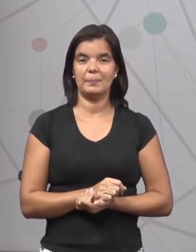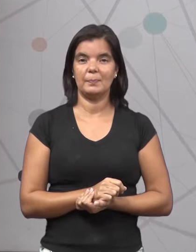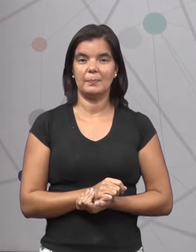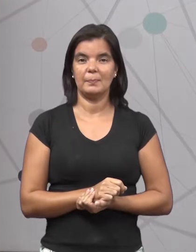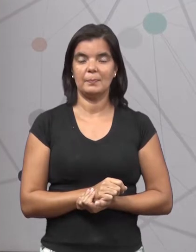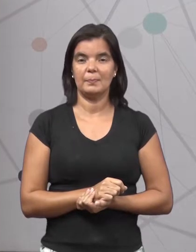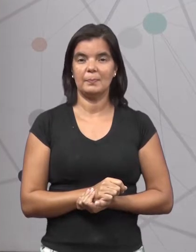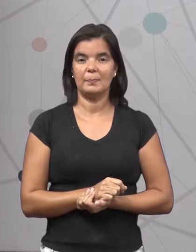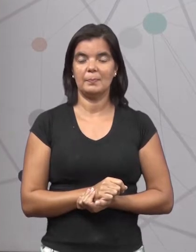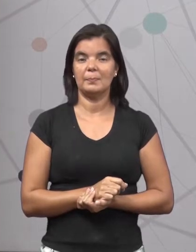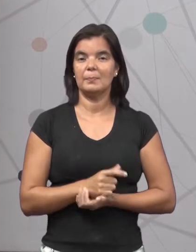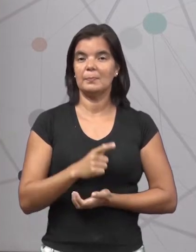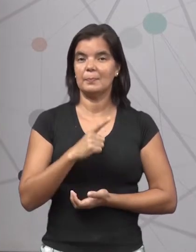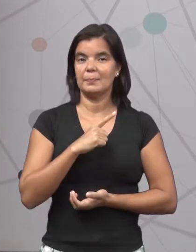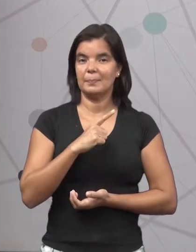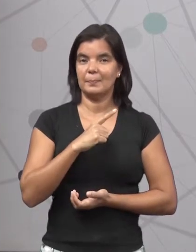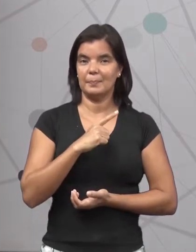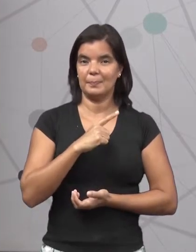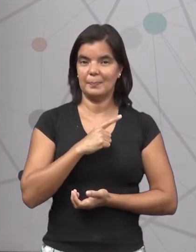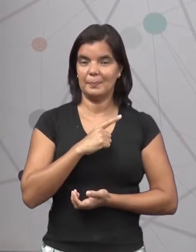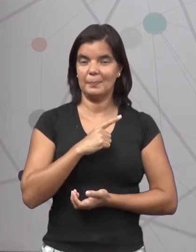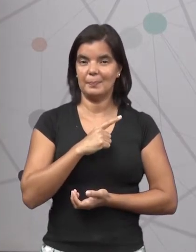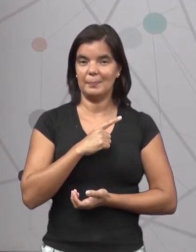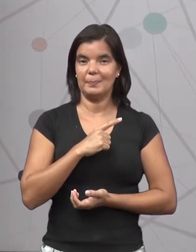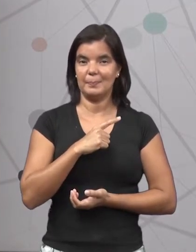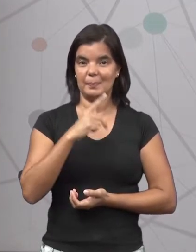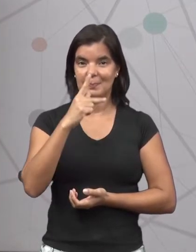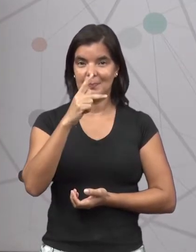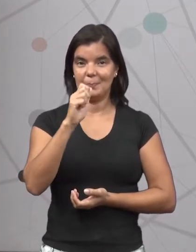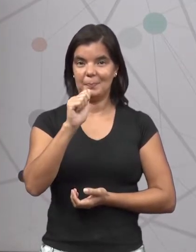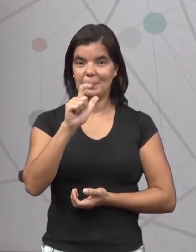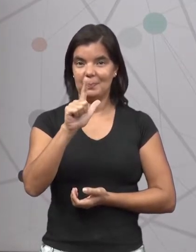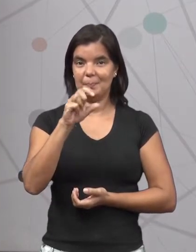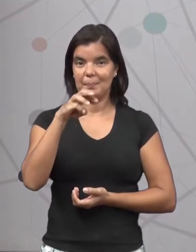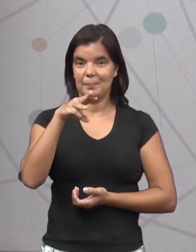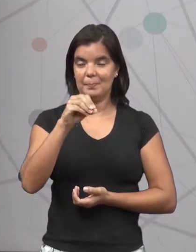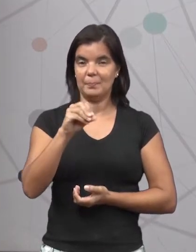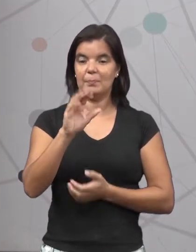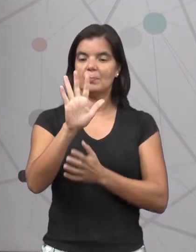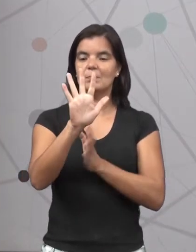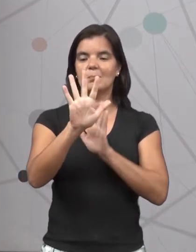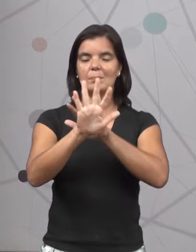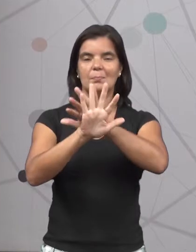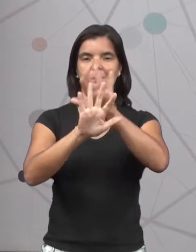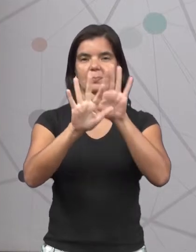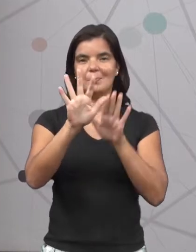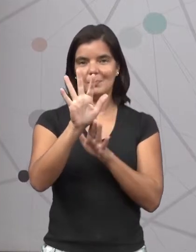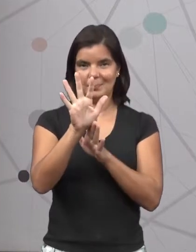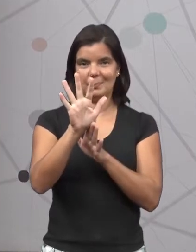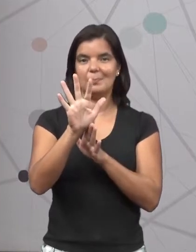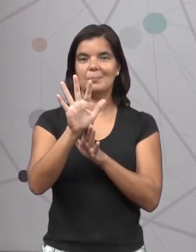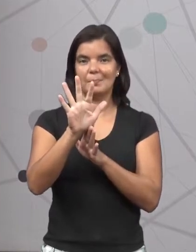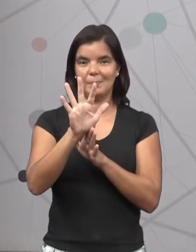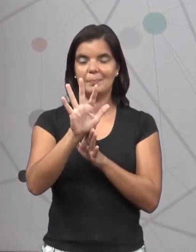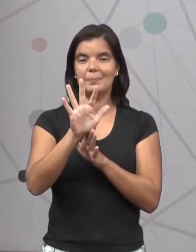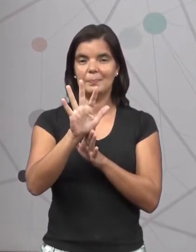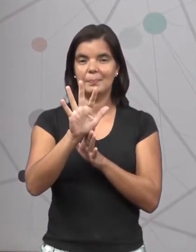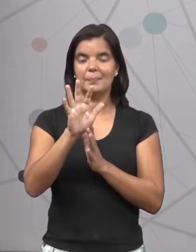Temos a medida chamada palmo, a medida de uma mão